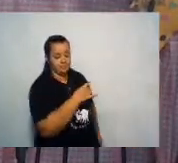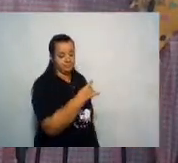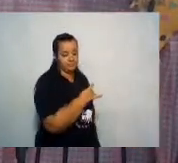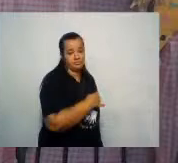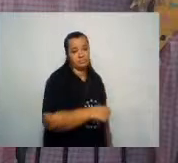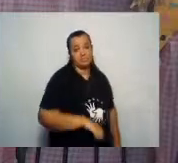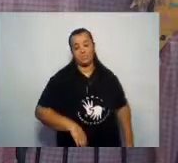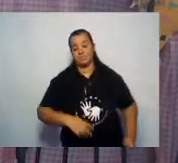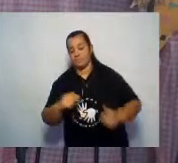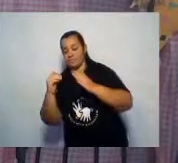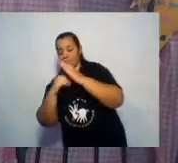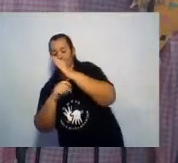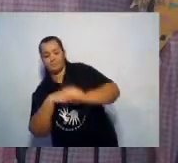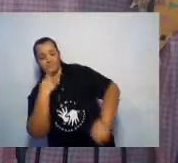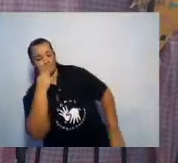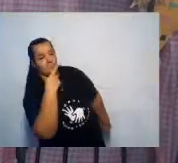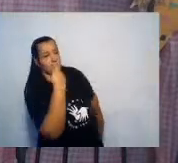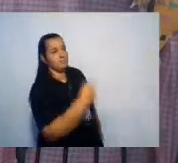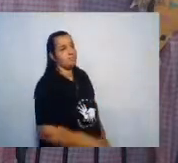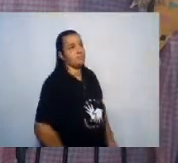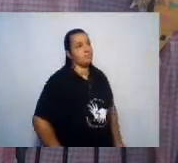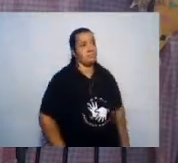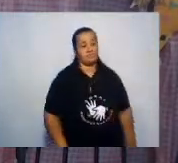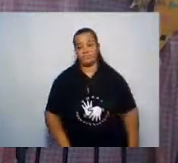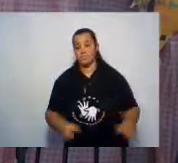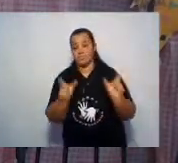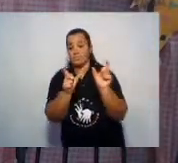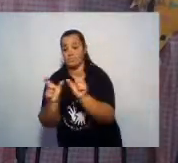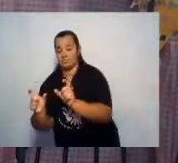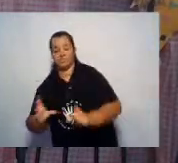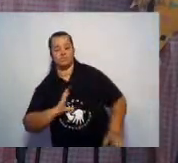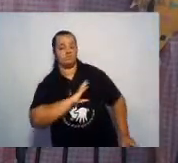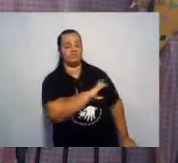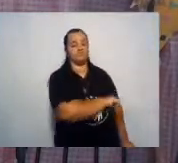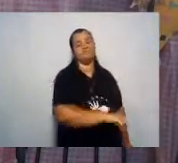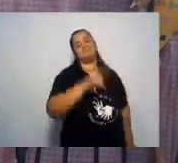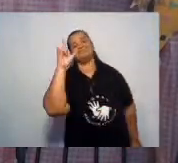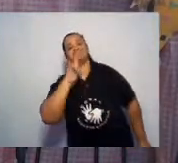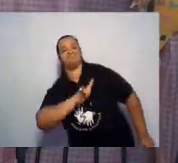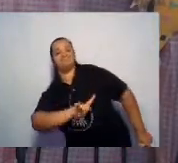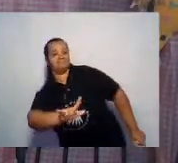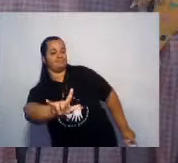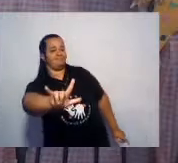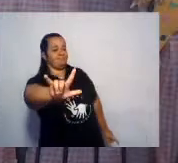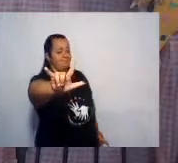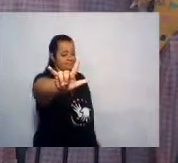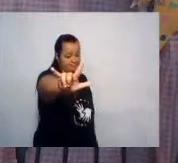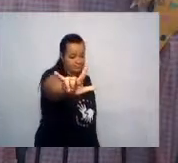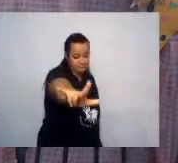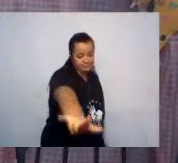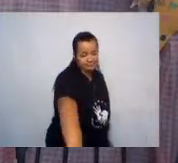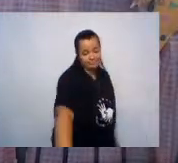de contar os seus segredos. Sinônimo de amor é